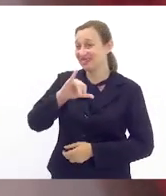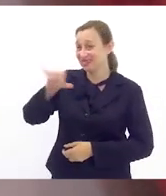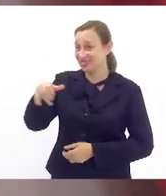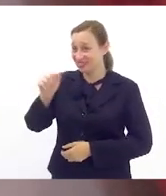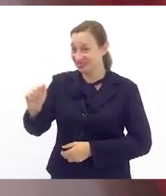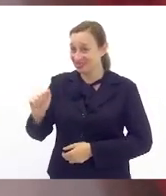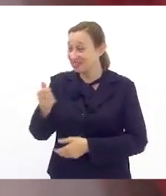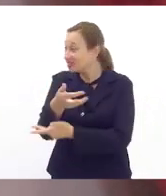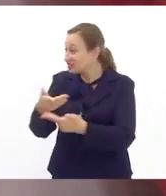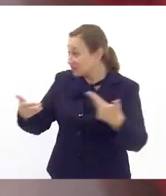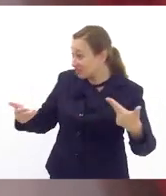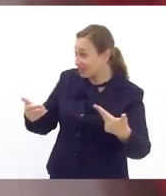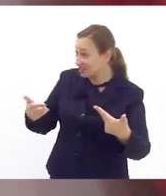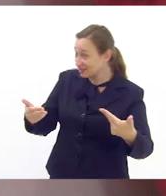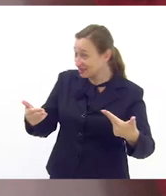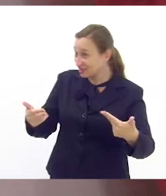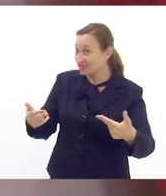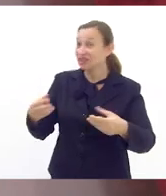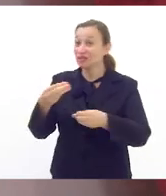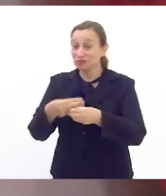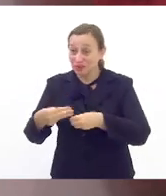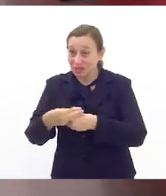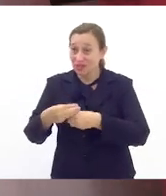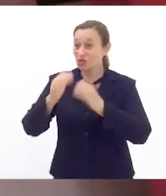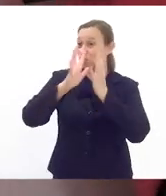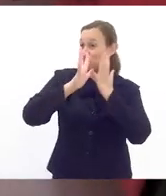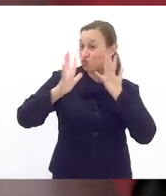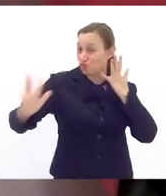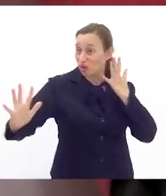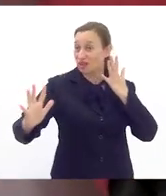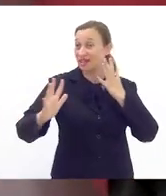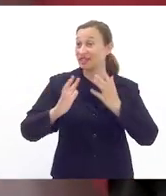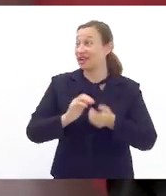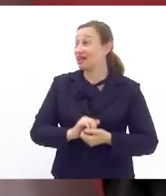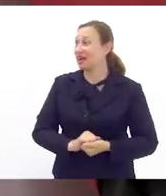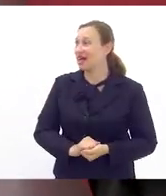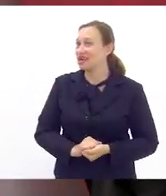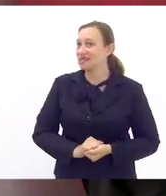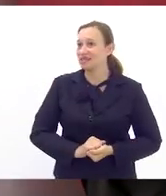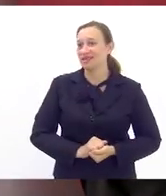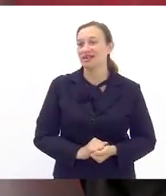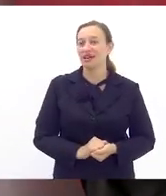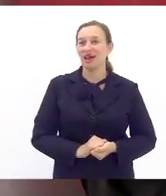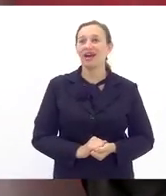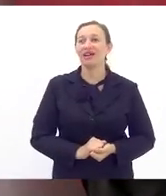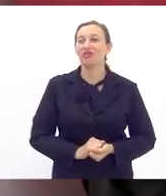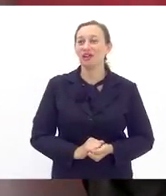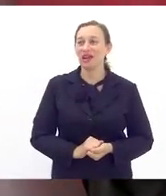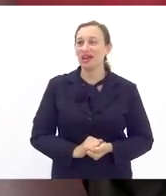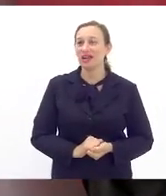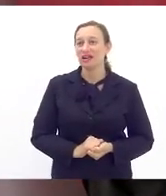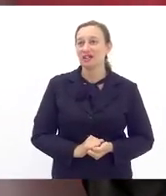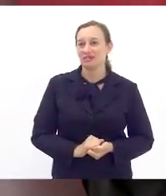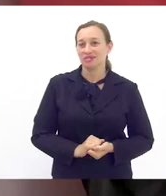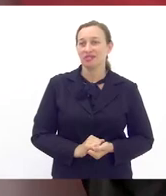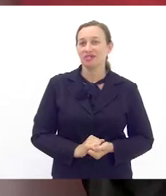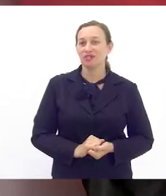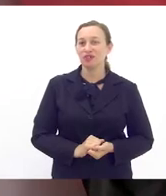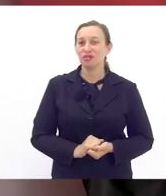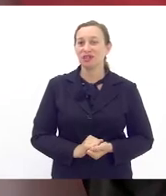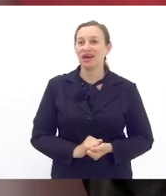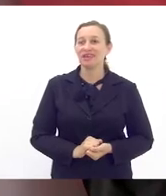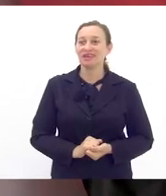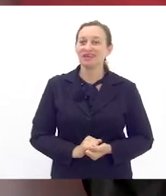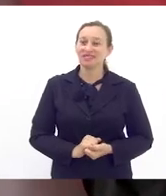diversas lojas diversos municípios filas quilométricas e o atendimento presencial muito